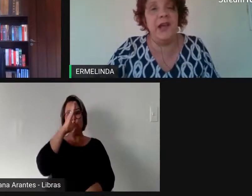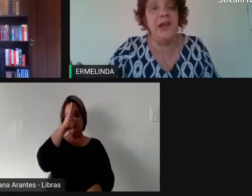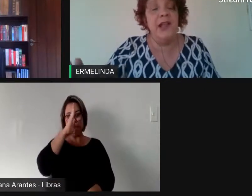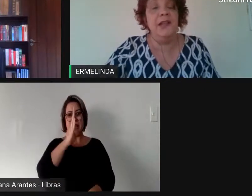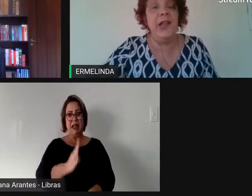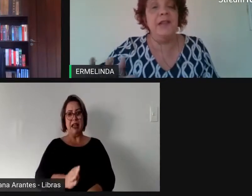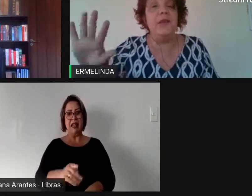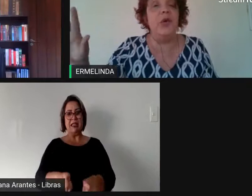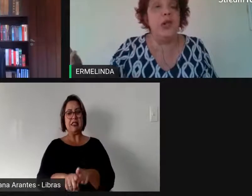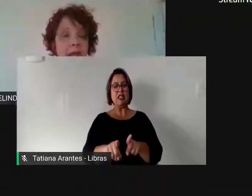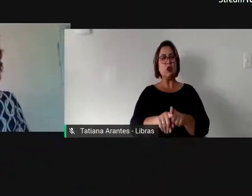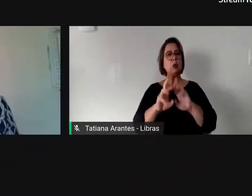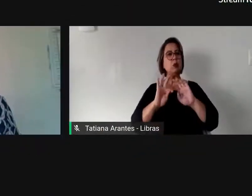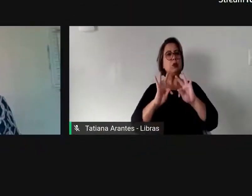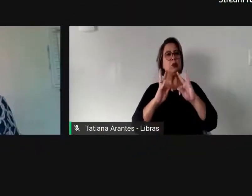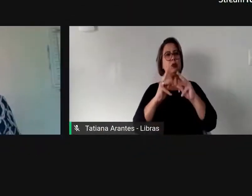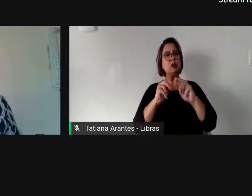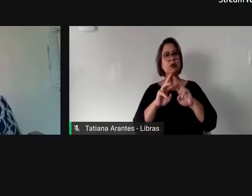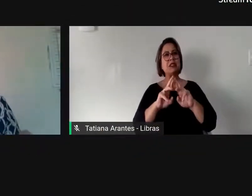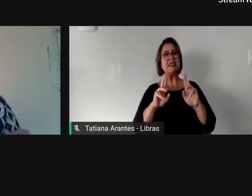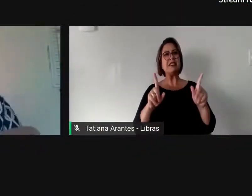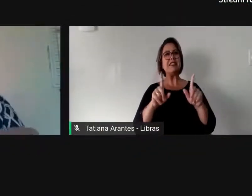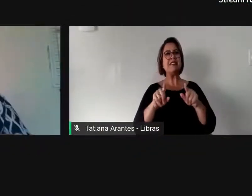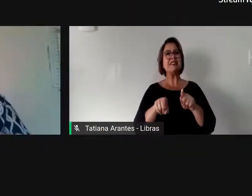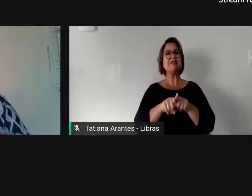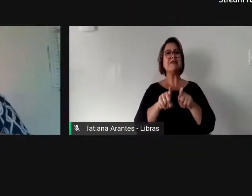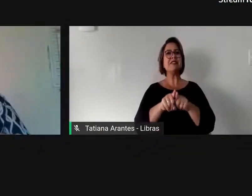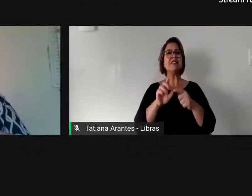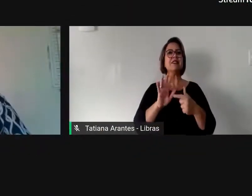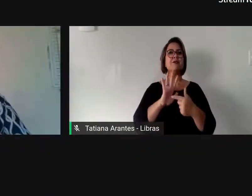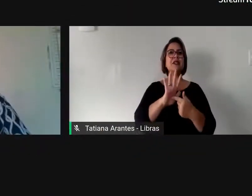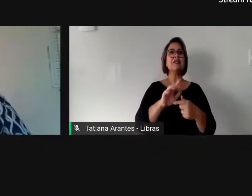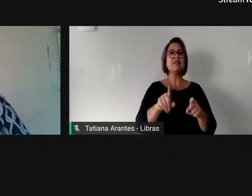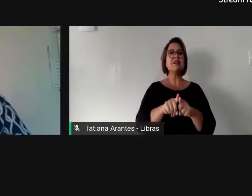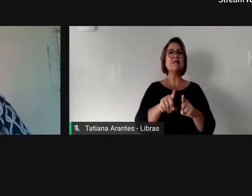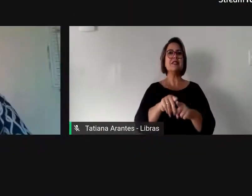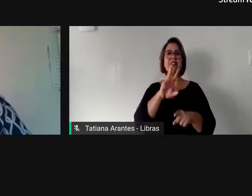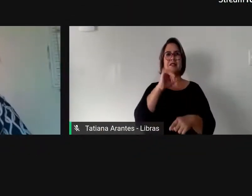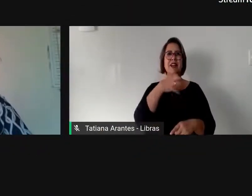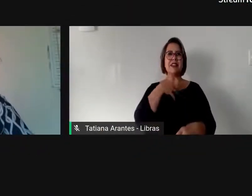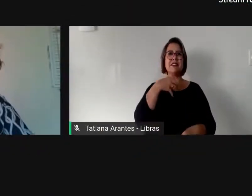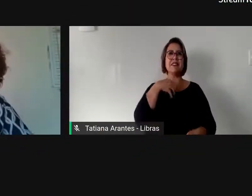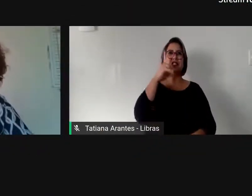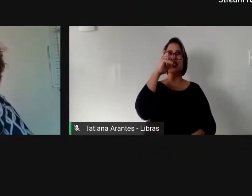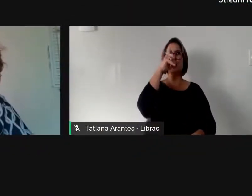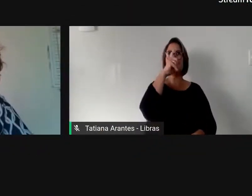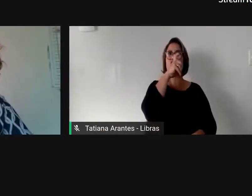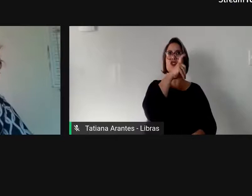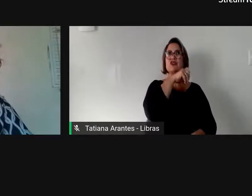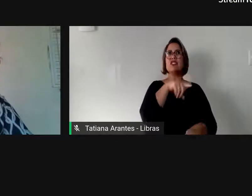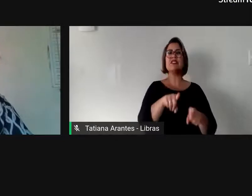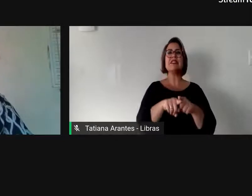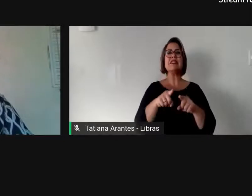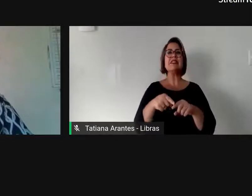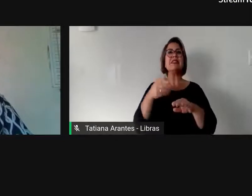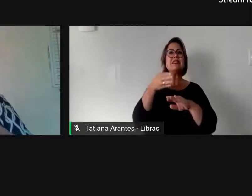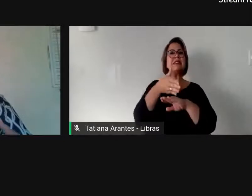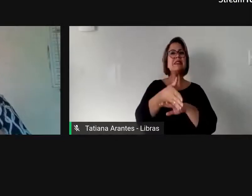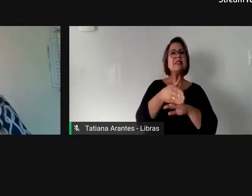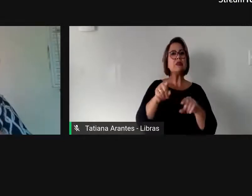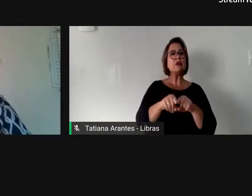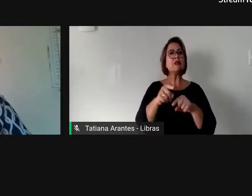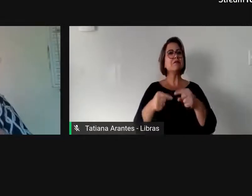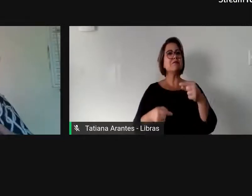distante desse modelo vai ter dificuldade de entrar nessa arena política. então